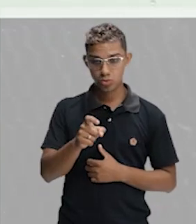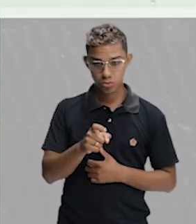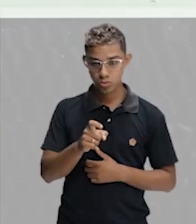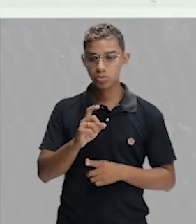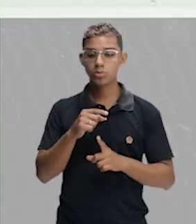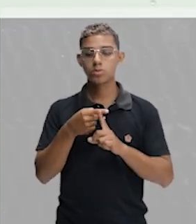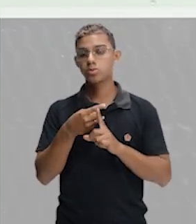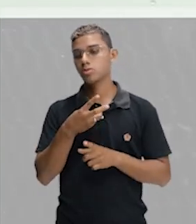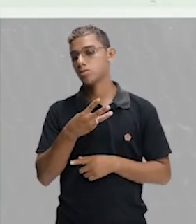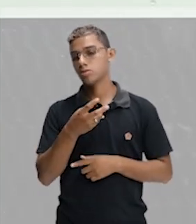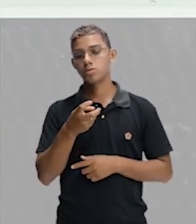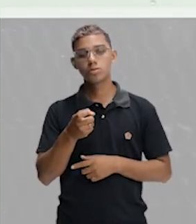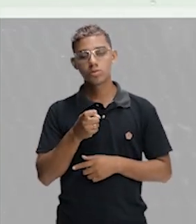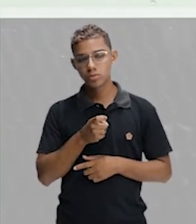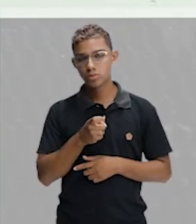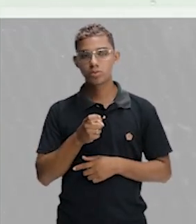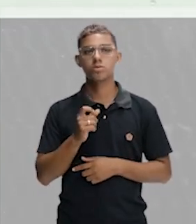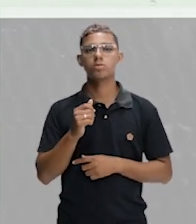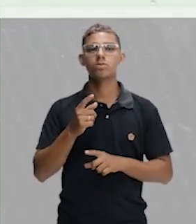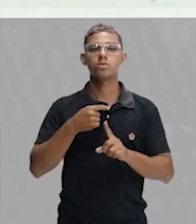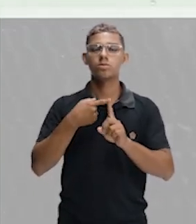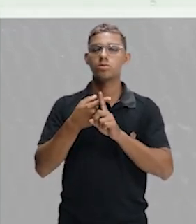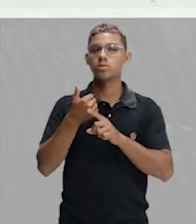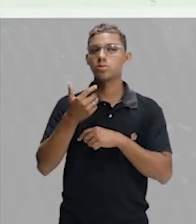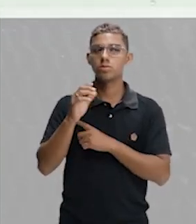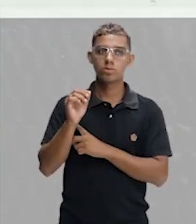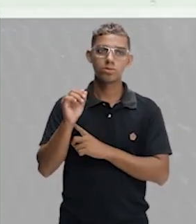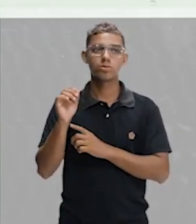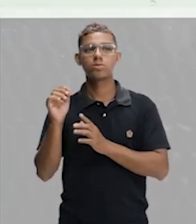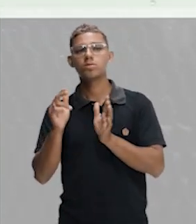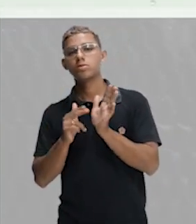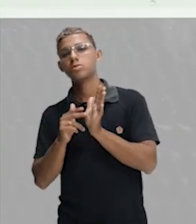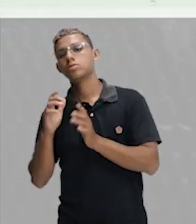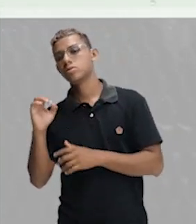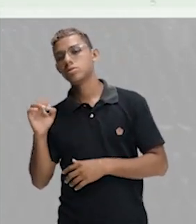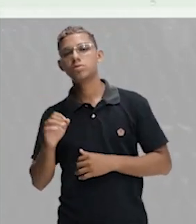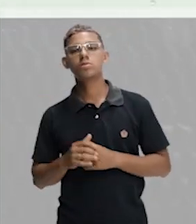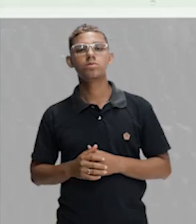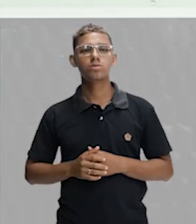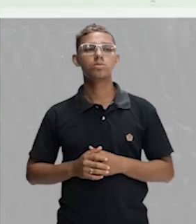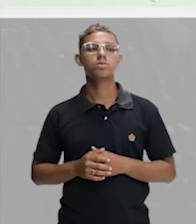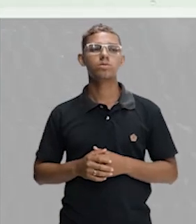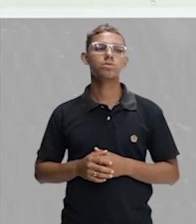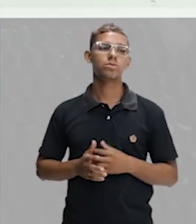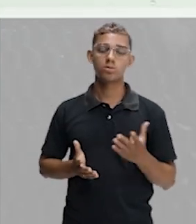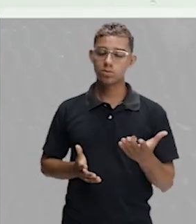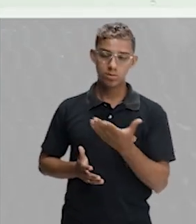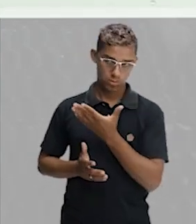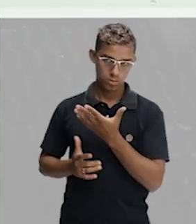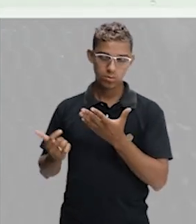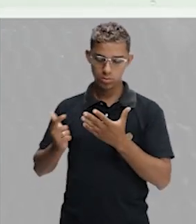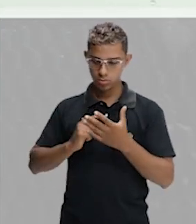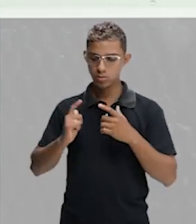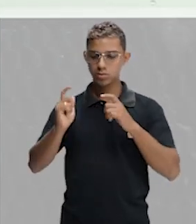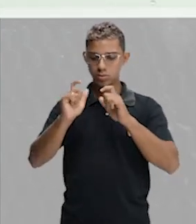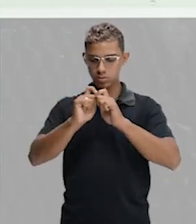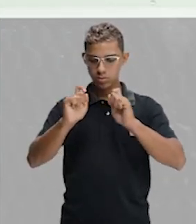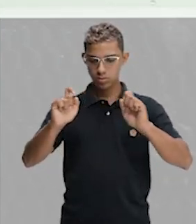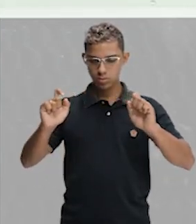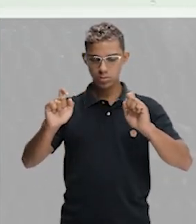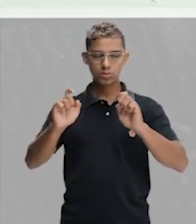- 5x + 3x + 8 = 0 ela tem essa estrutura aqui ó tá